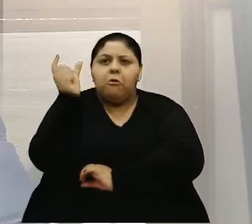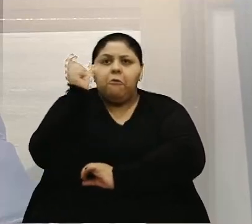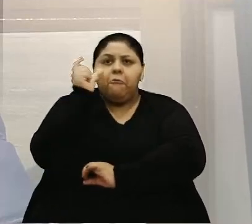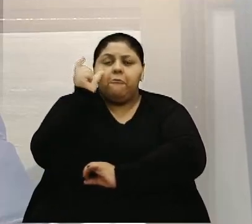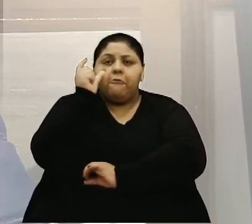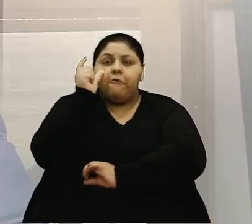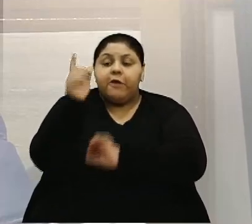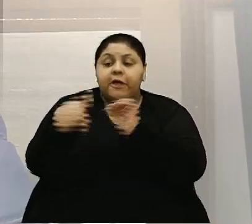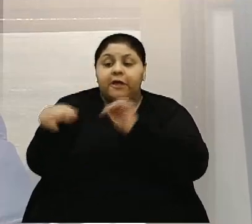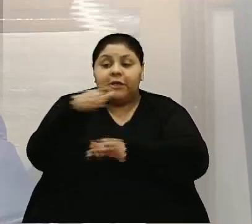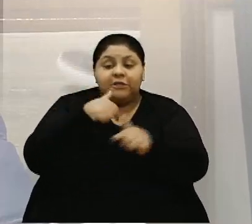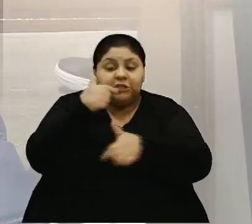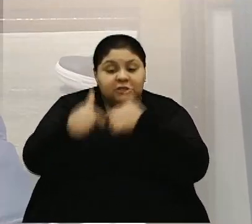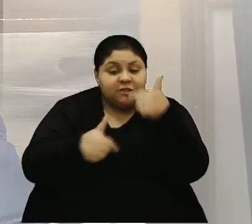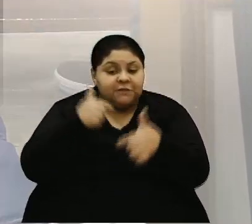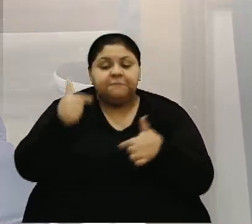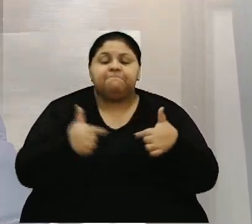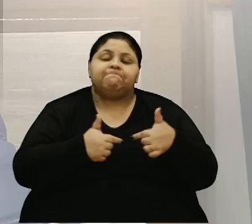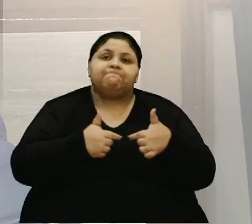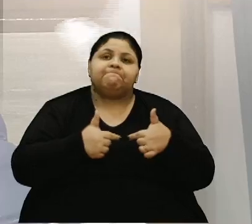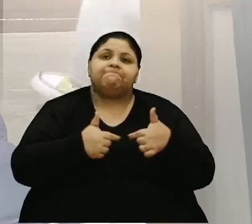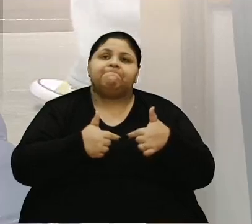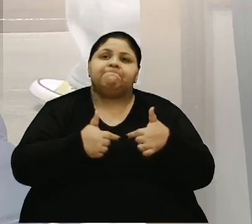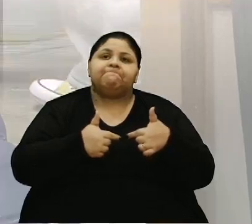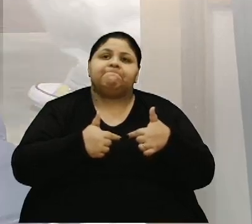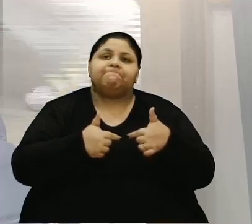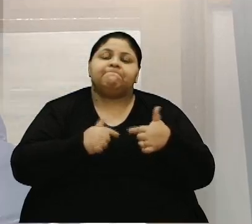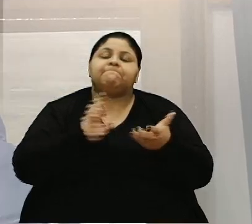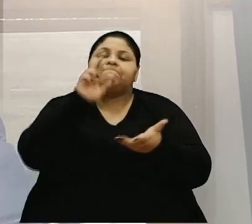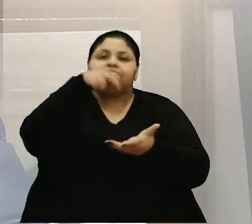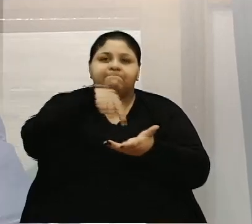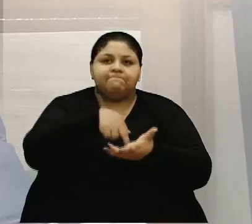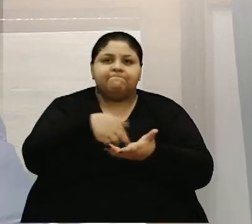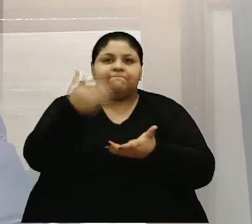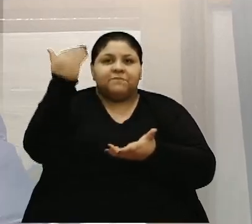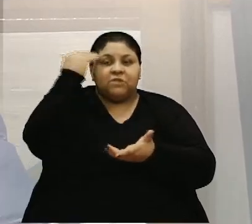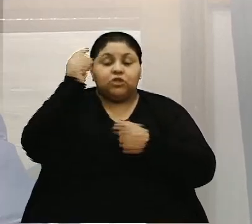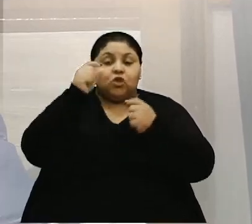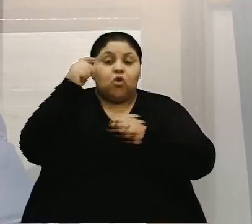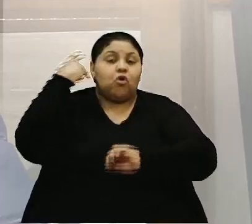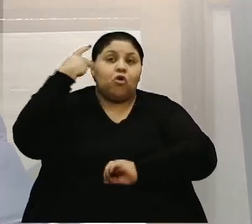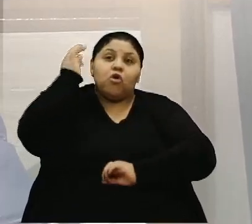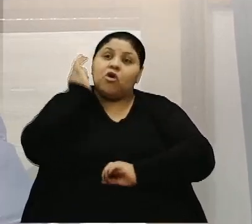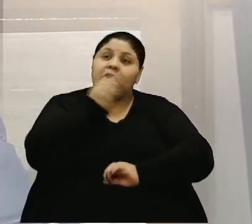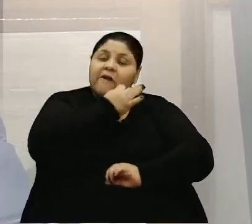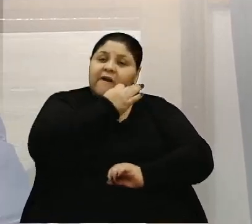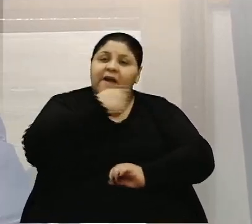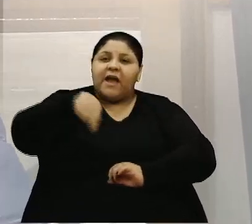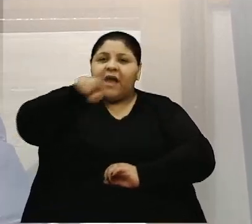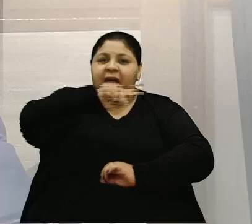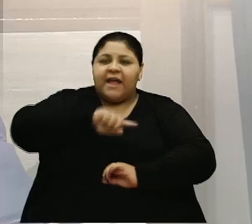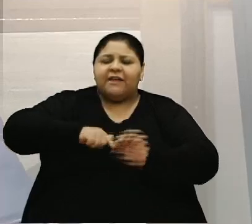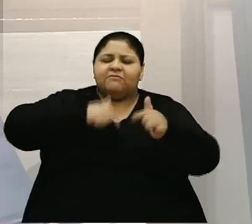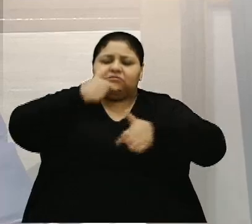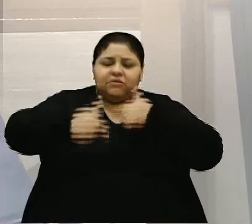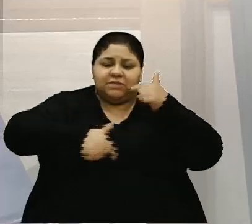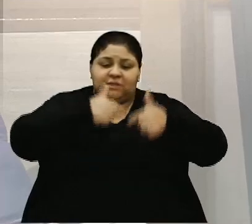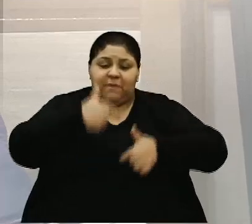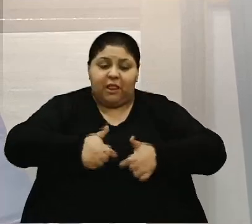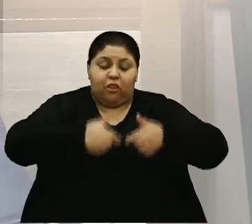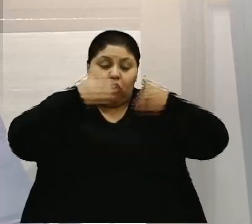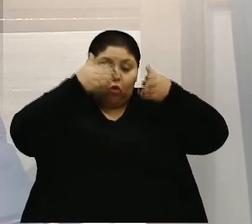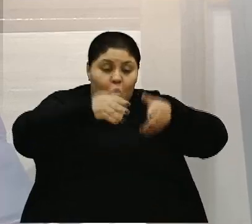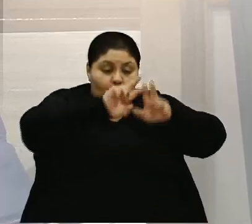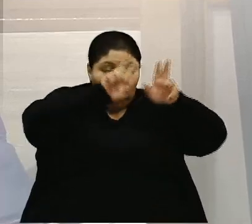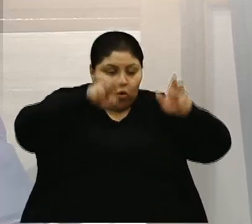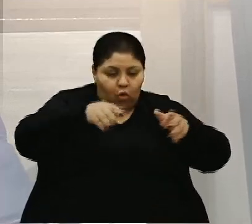gente trabalha tanto, né, sendo realizadas, e eu sei, como vereadora também, que às vezes a gente fica anos trabalhando em uma pauta. Então é um